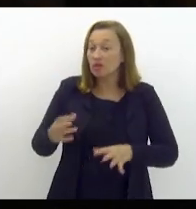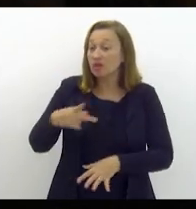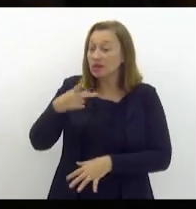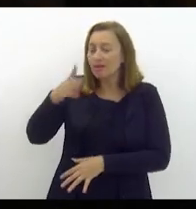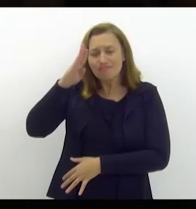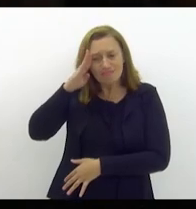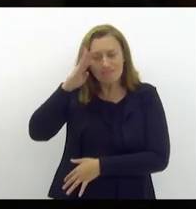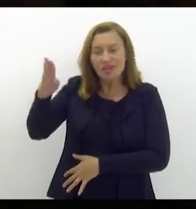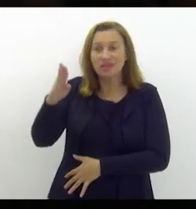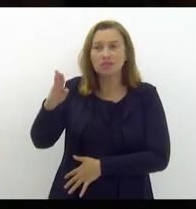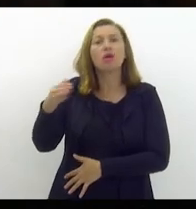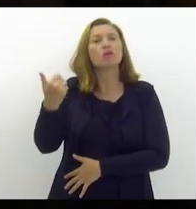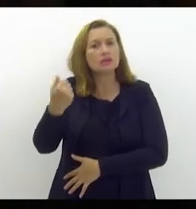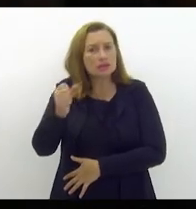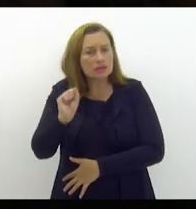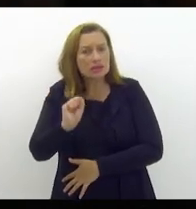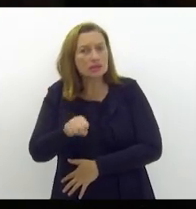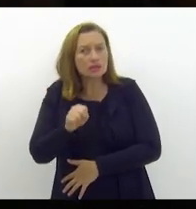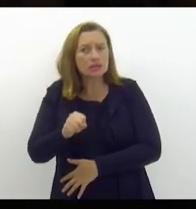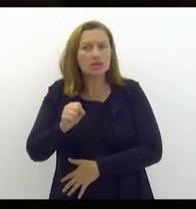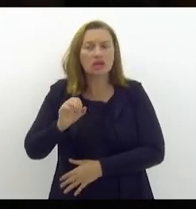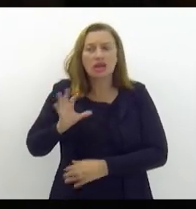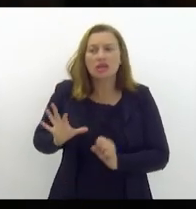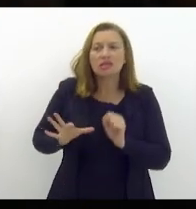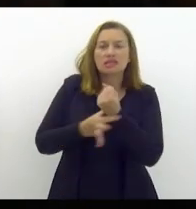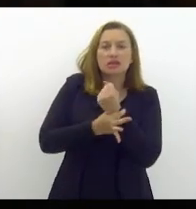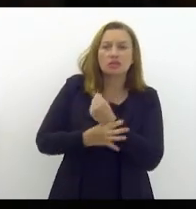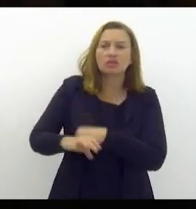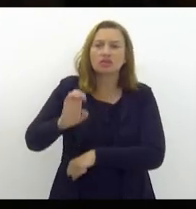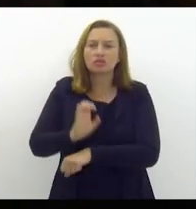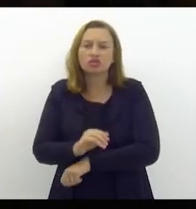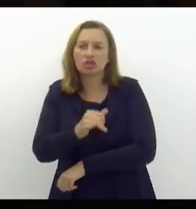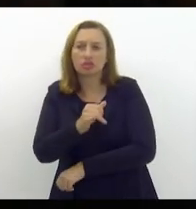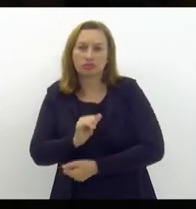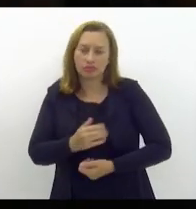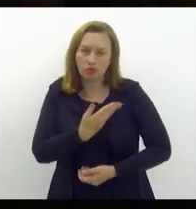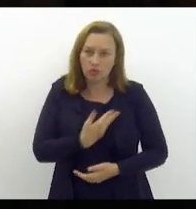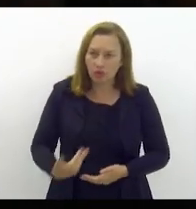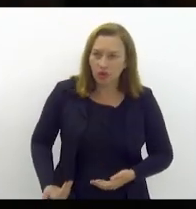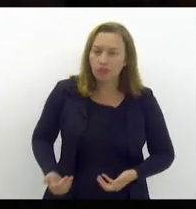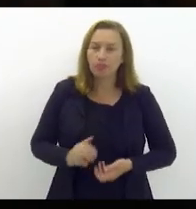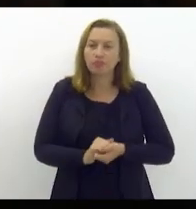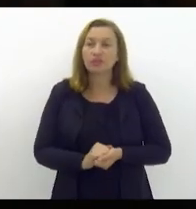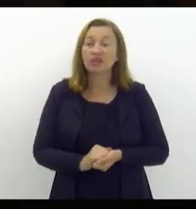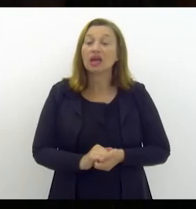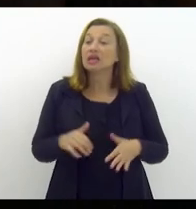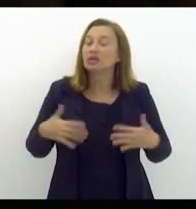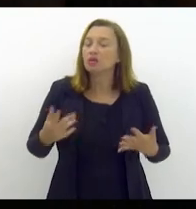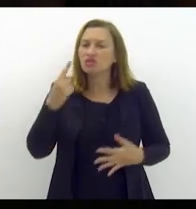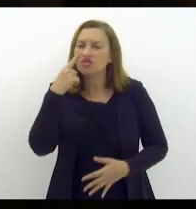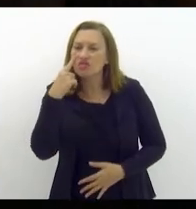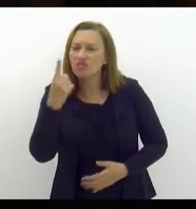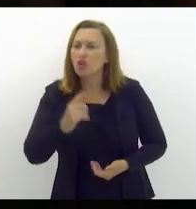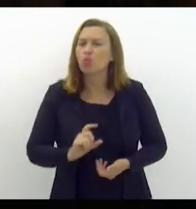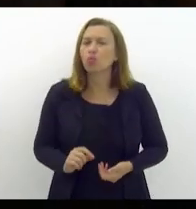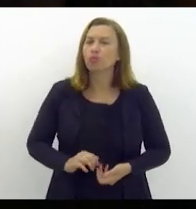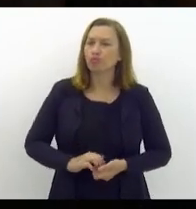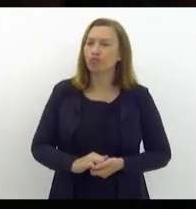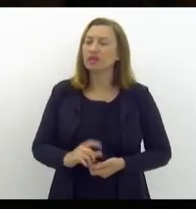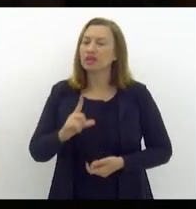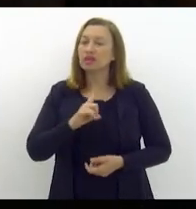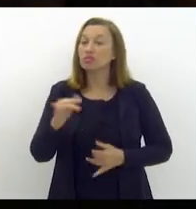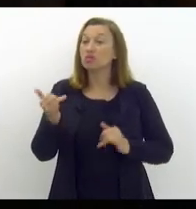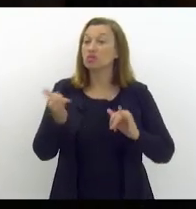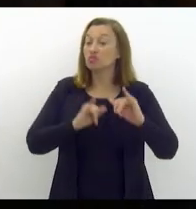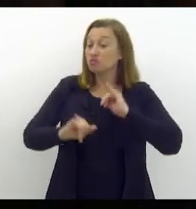que deve ser, sim, garantido pelo governo do estado. E aí, quando a gente vê que temos